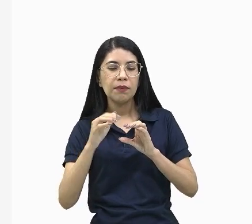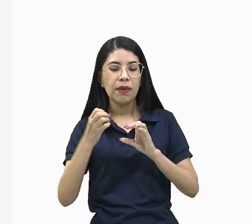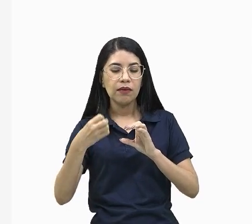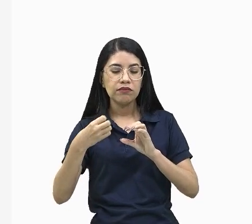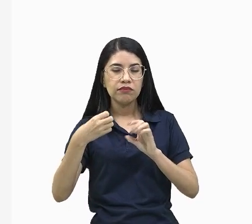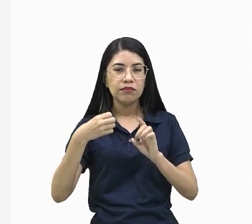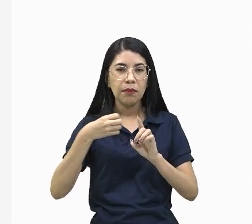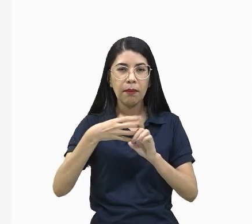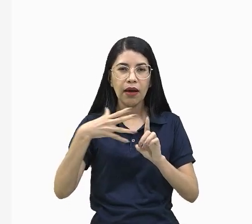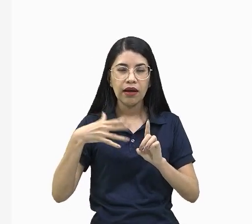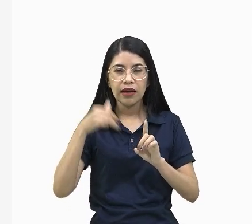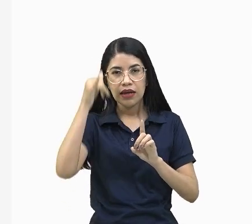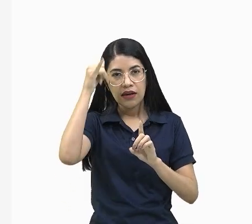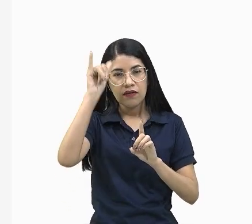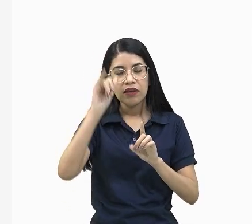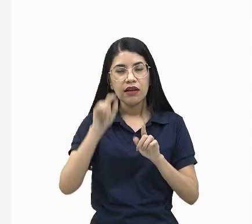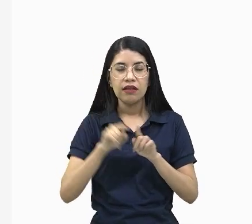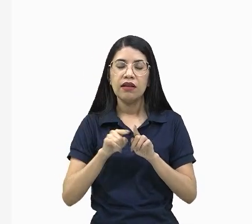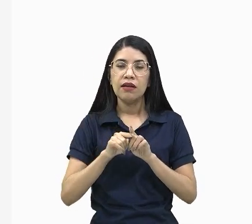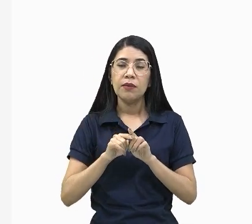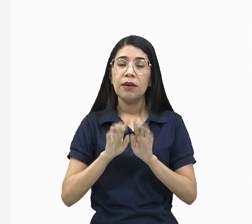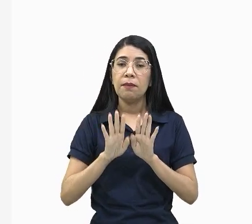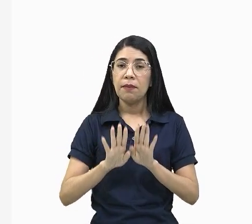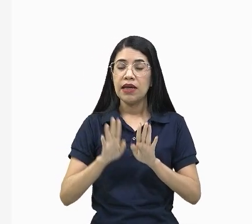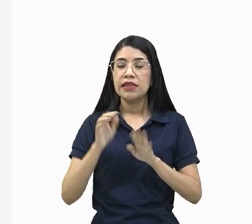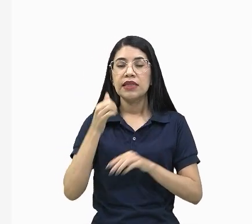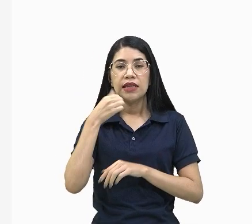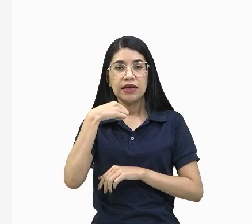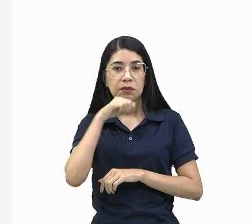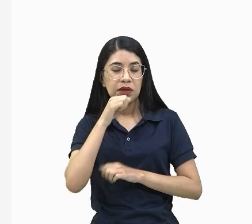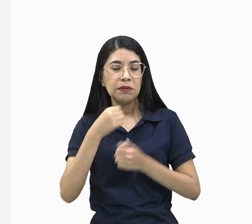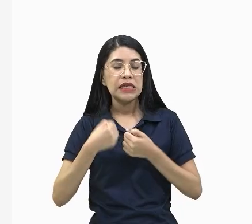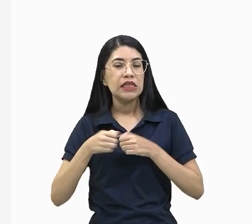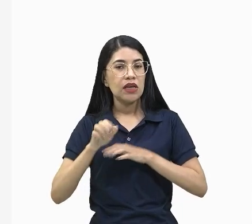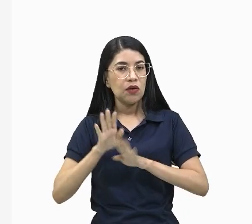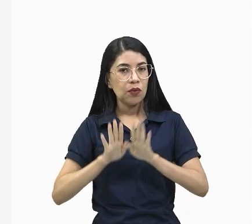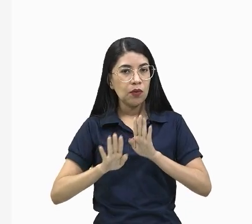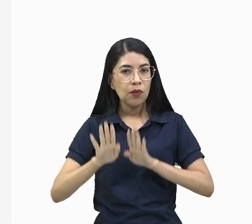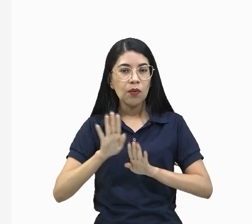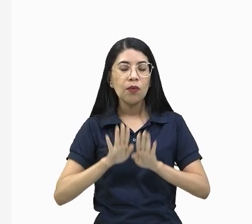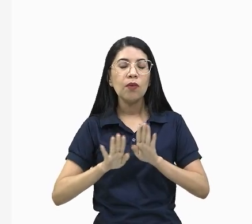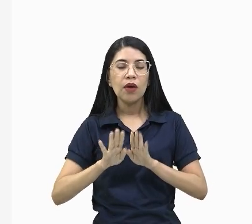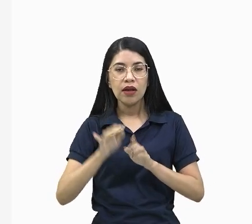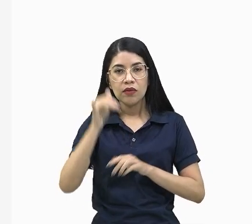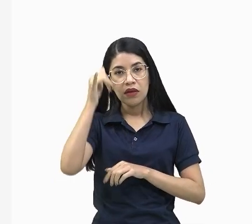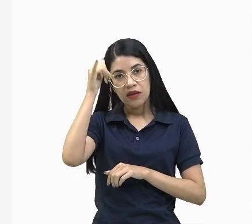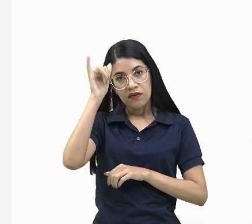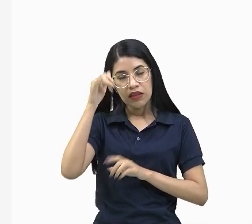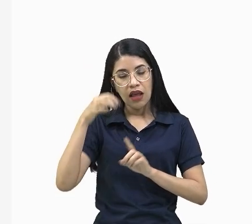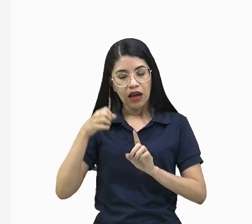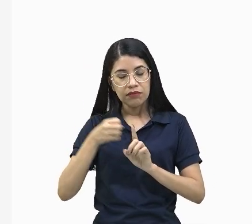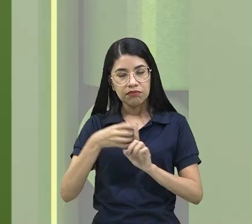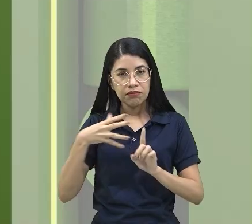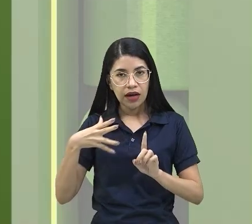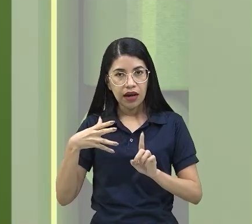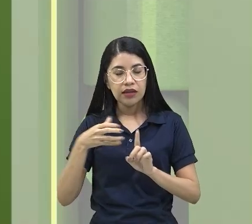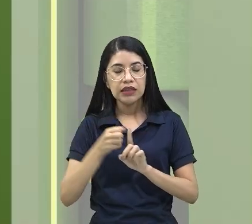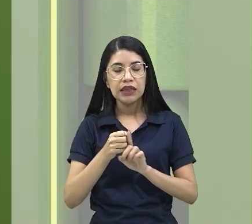contra impactos físicos, apesar da mãe ter que ter o cuidado para não sofrer, claro, algum impacto